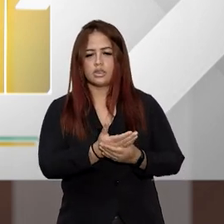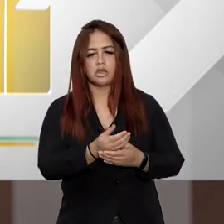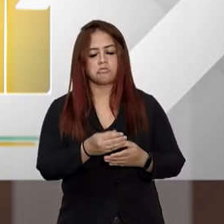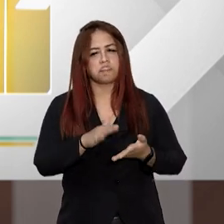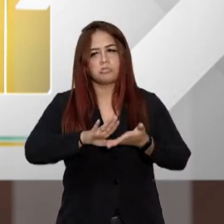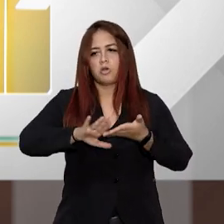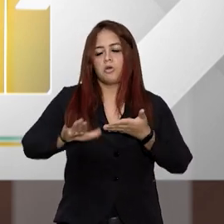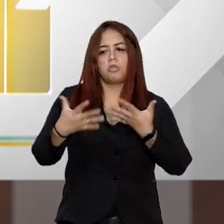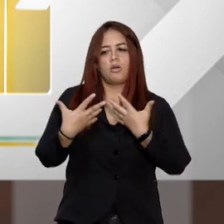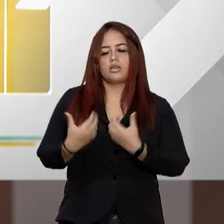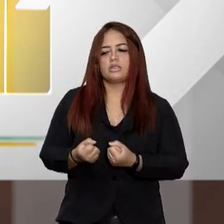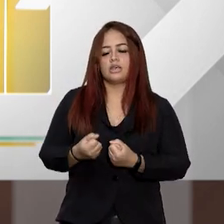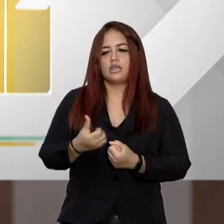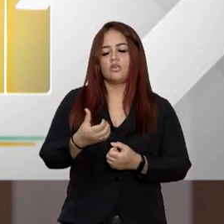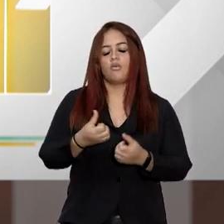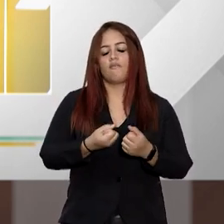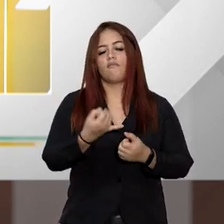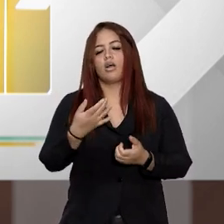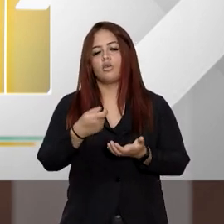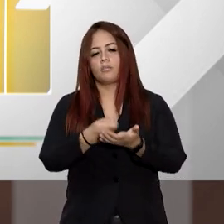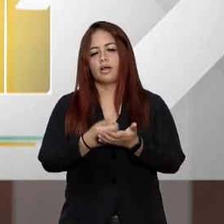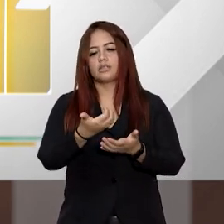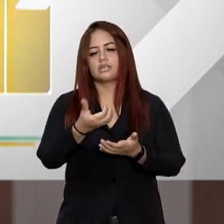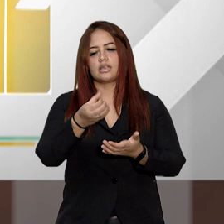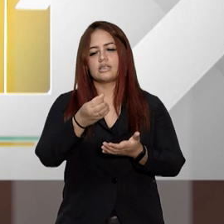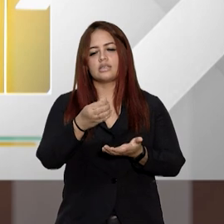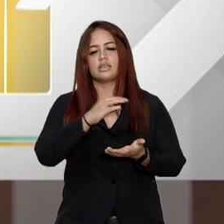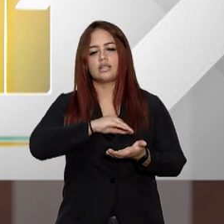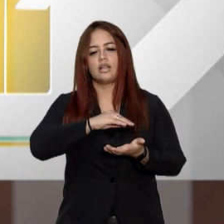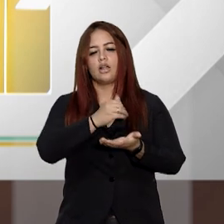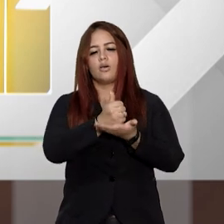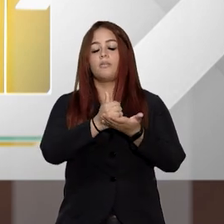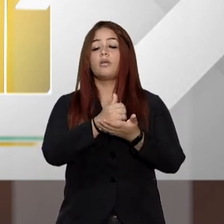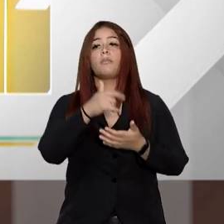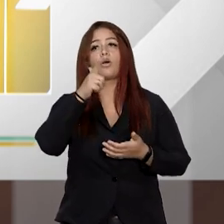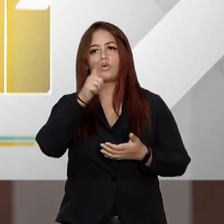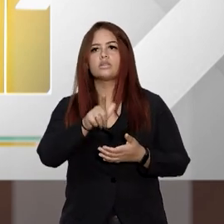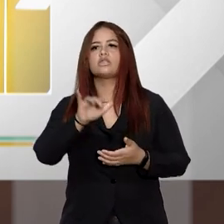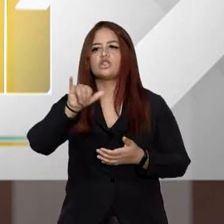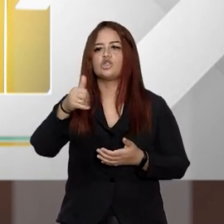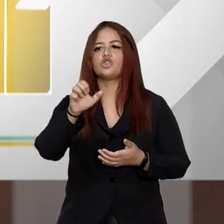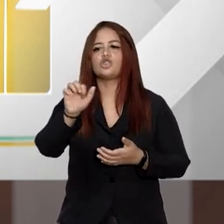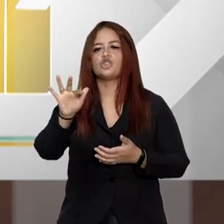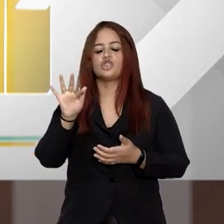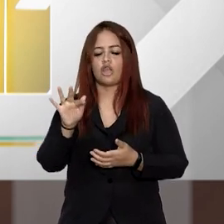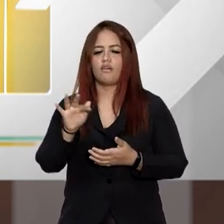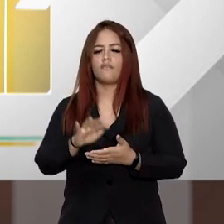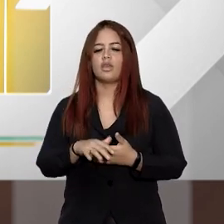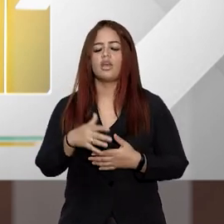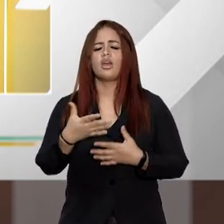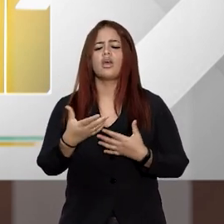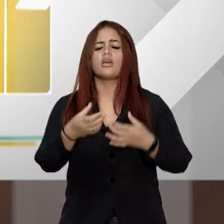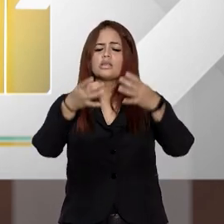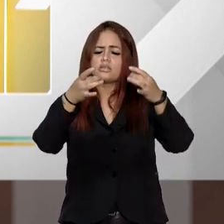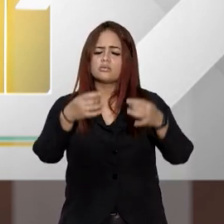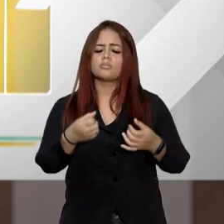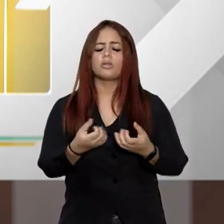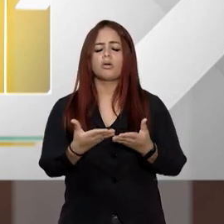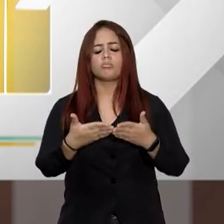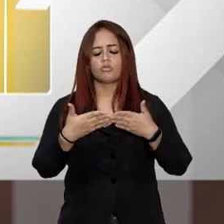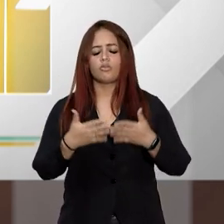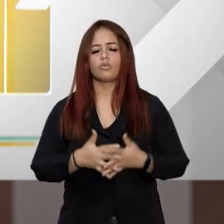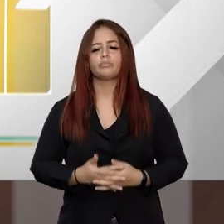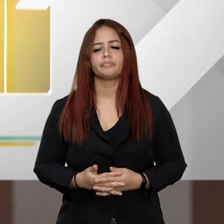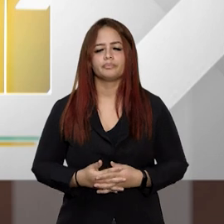excedam 60 salários mínimos para conseguir justamente demandar em juizado especial federal. Eu gostaria que o senhor detalhasse melhor